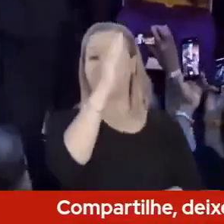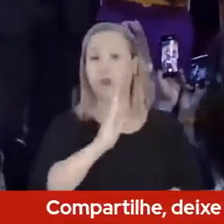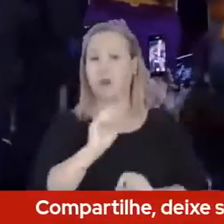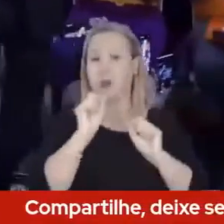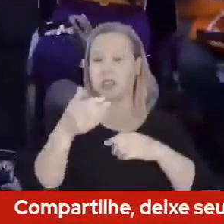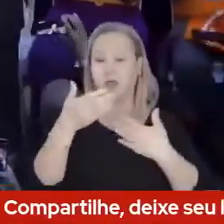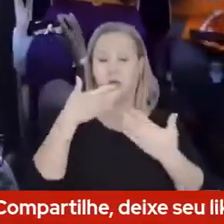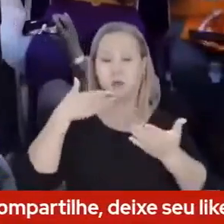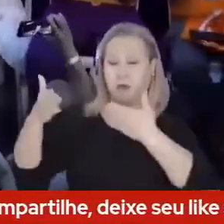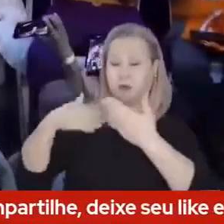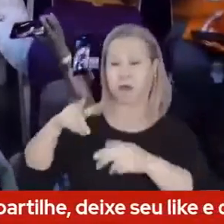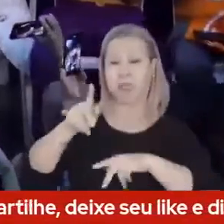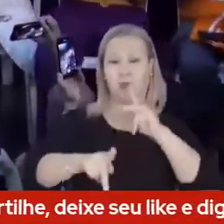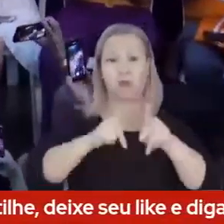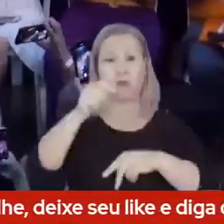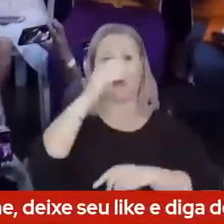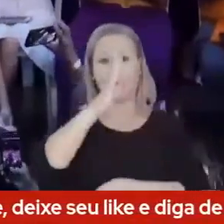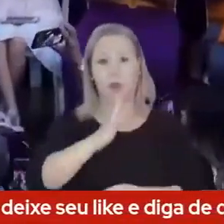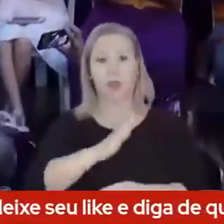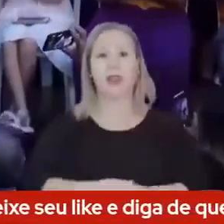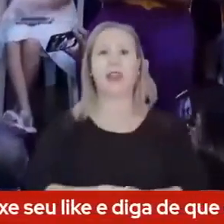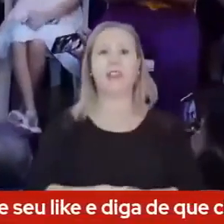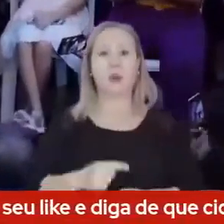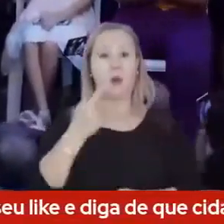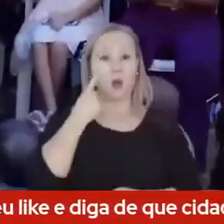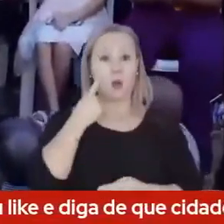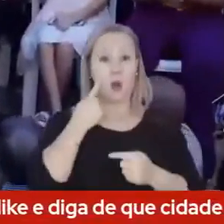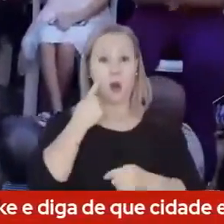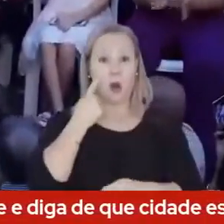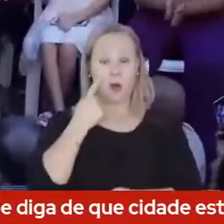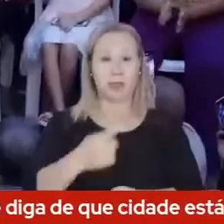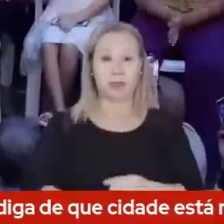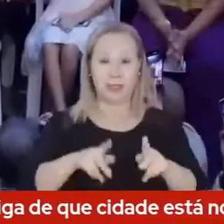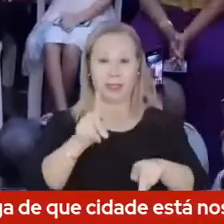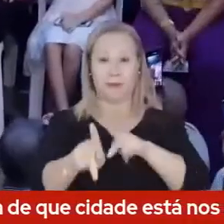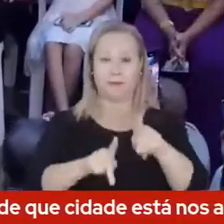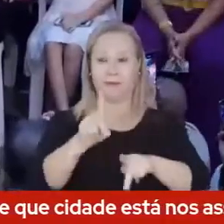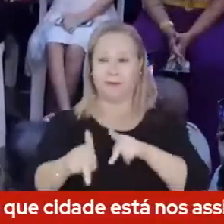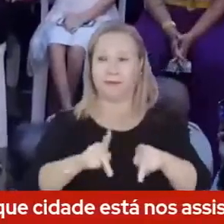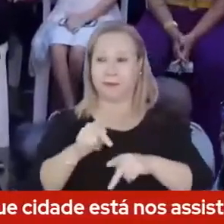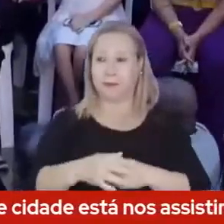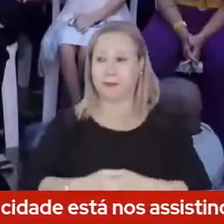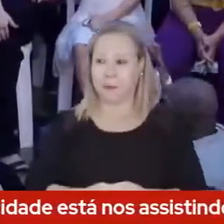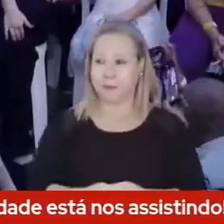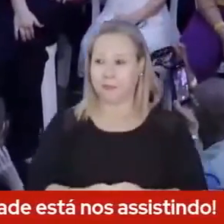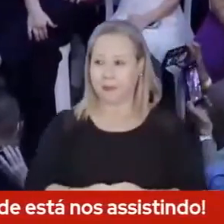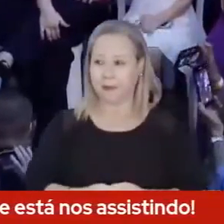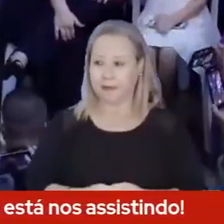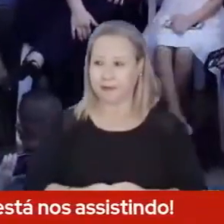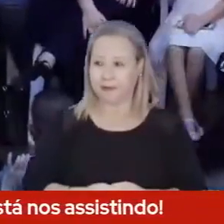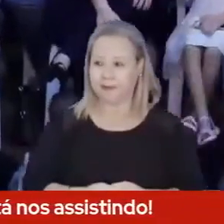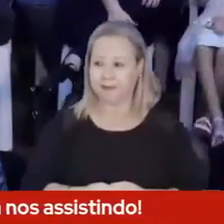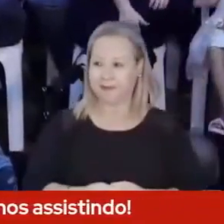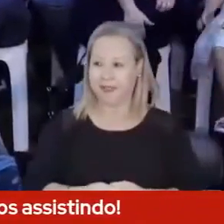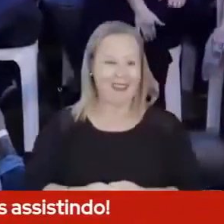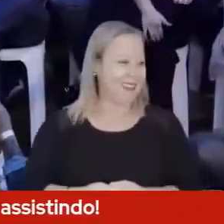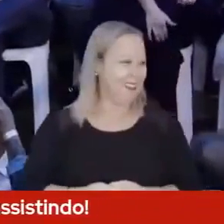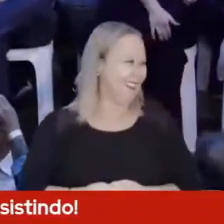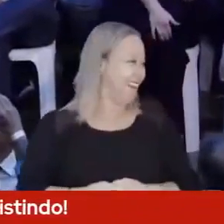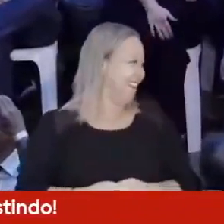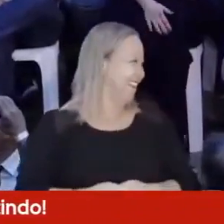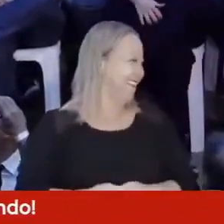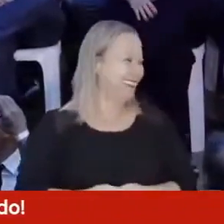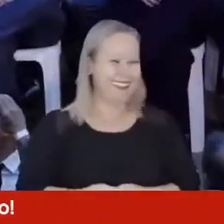brasileiro. E nós vamos ter que publicar em cada comício uma lista dos